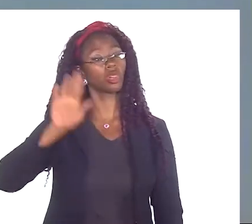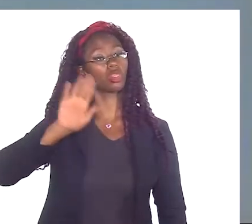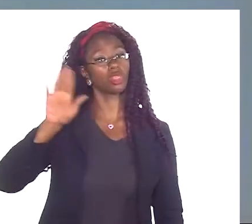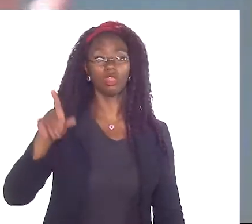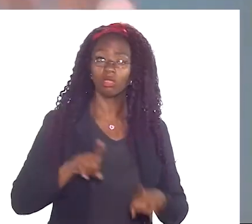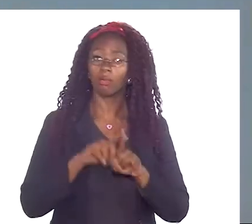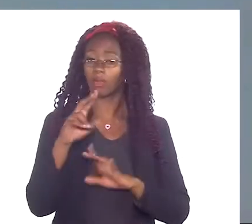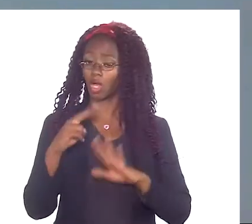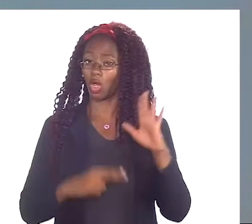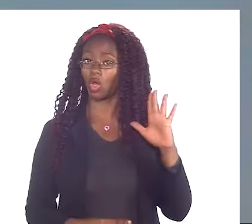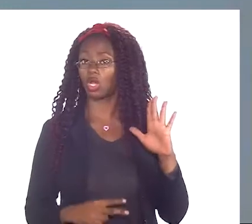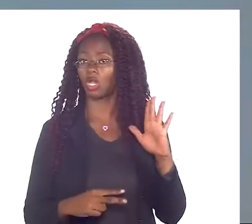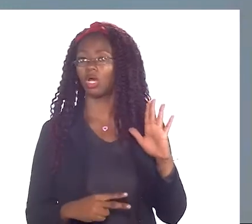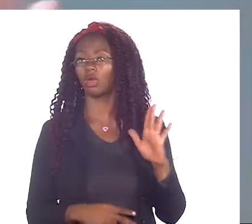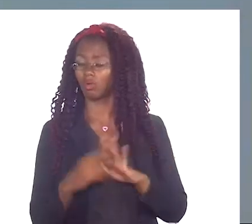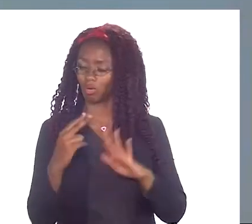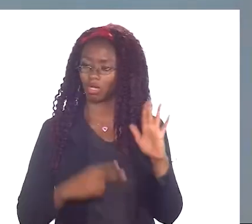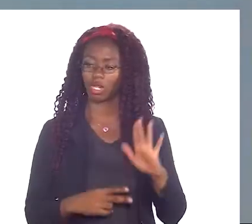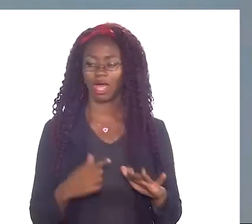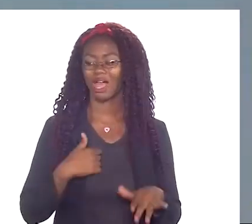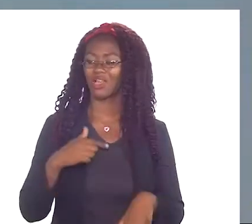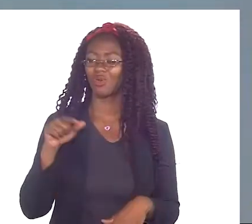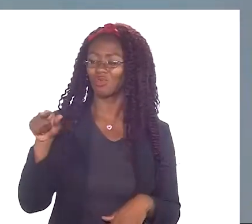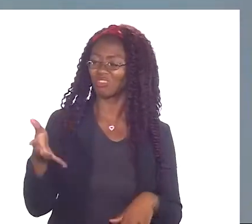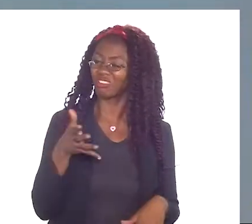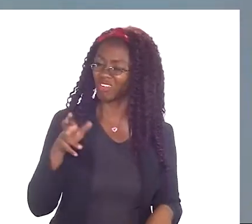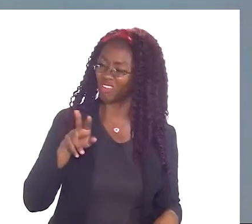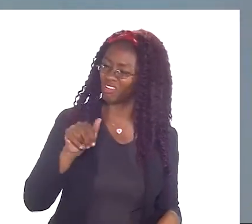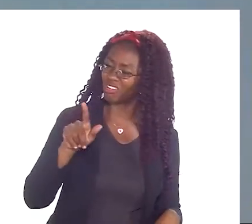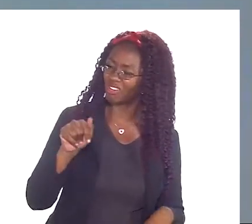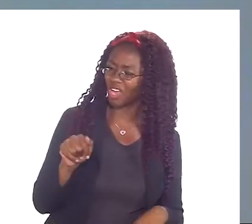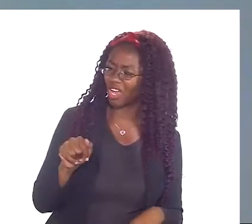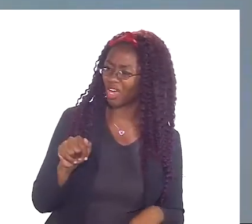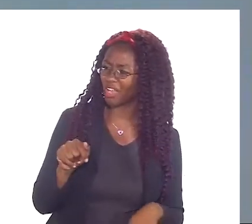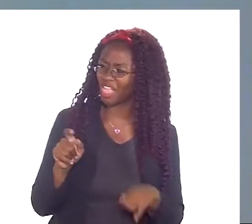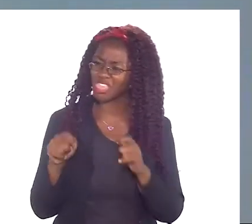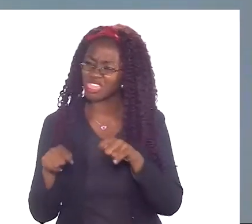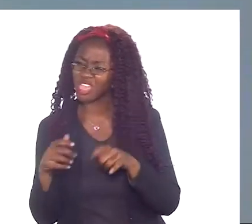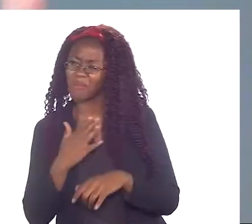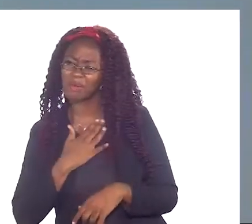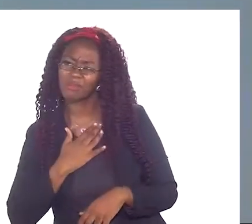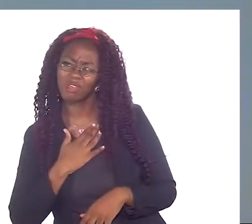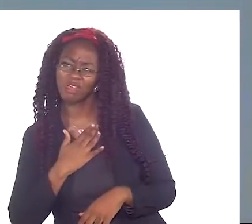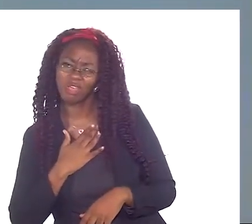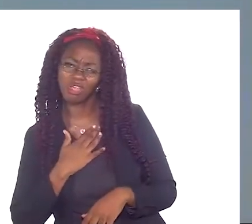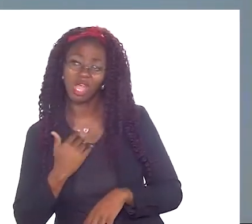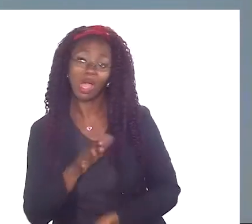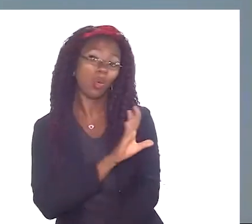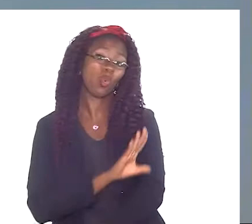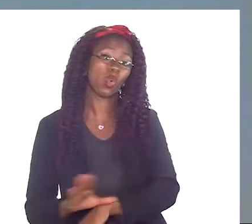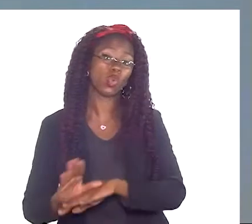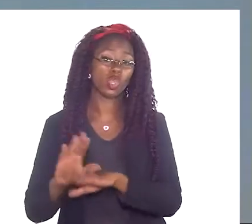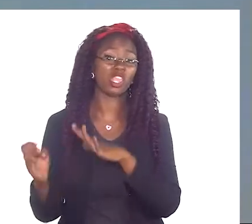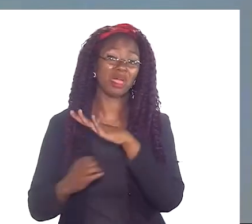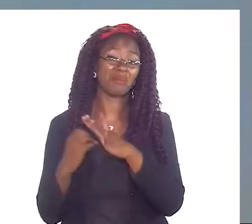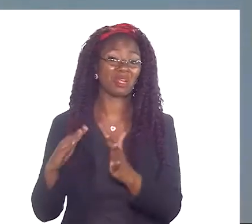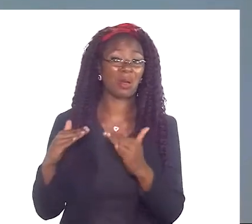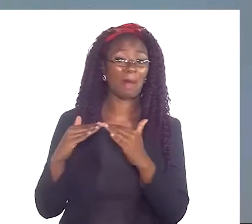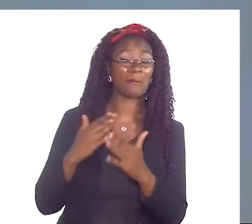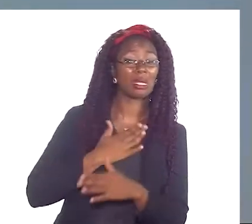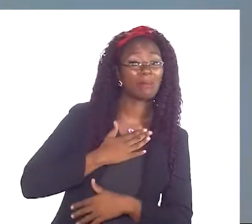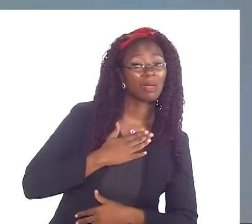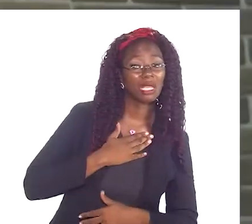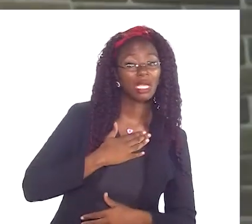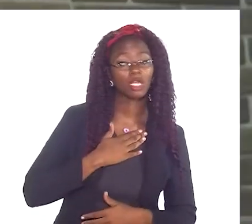candidato também olhe o escopo da posição que ele está se candidatando, a cultura e os valores da empresa, se são